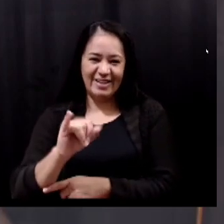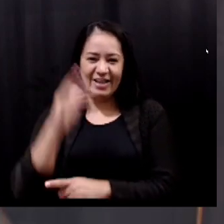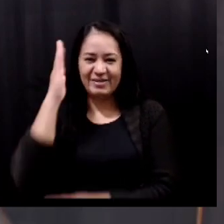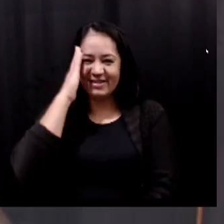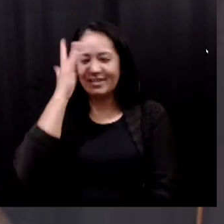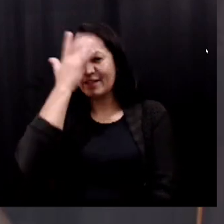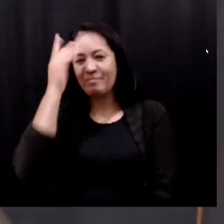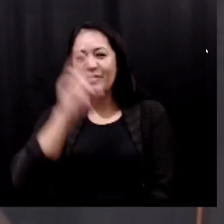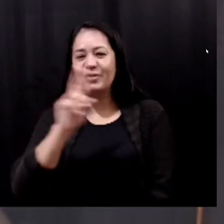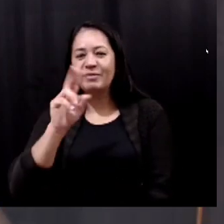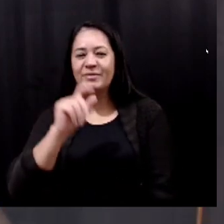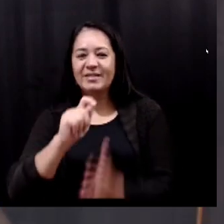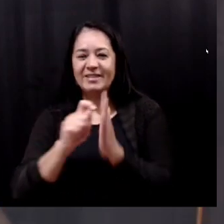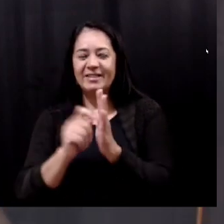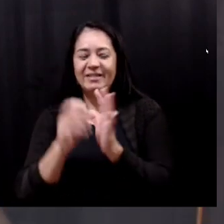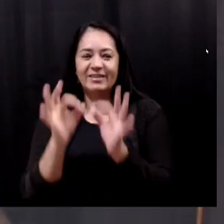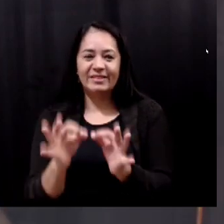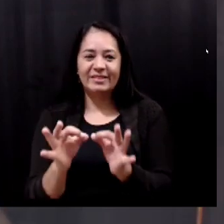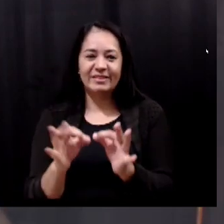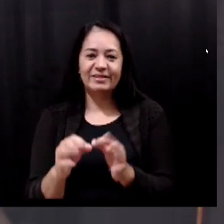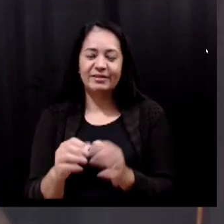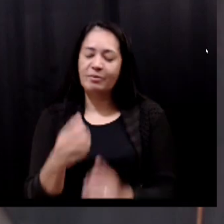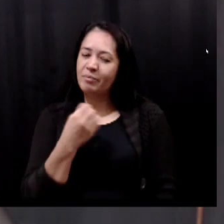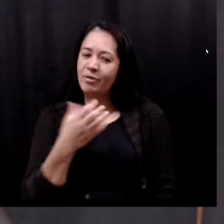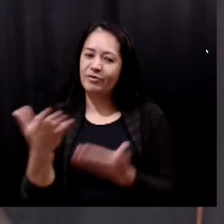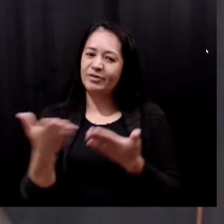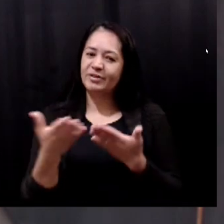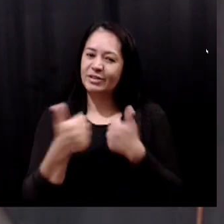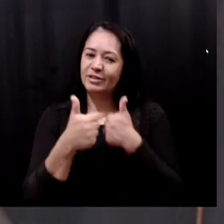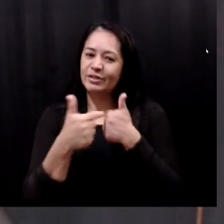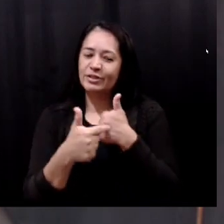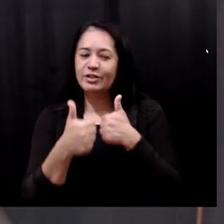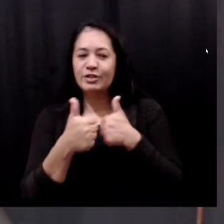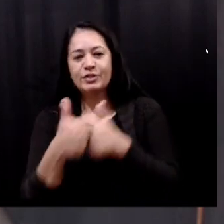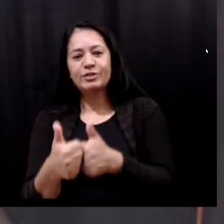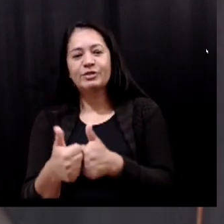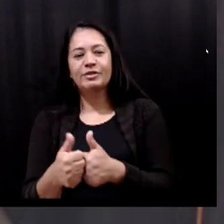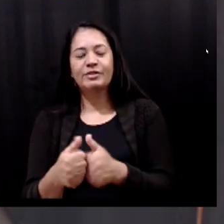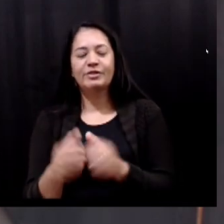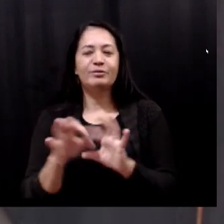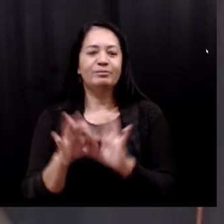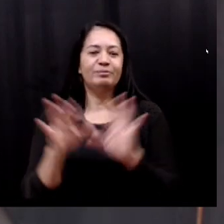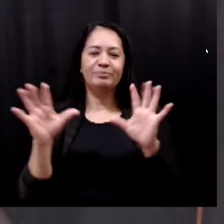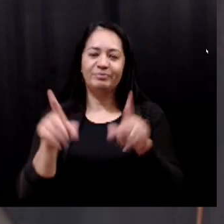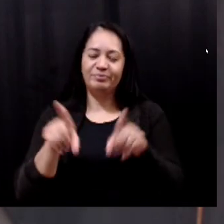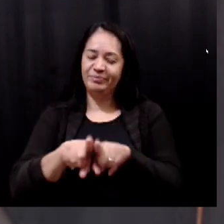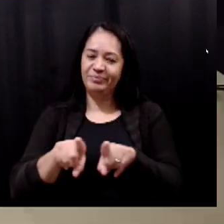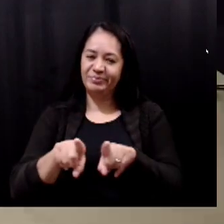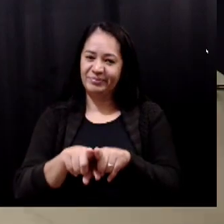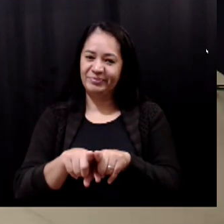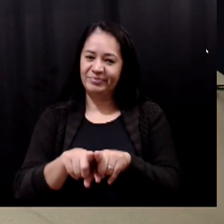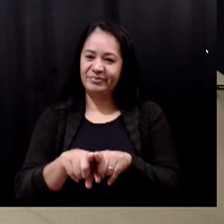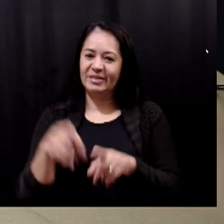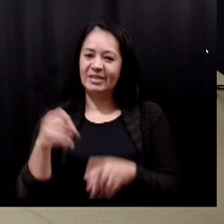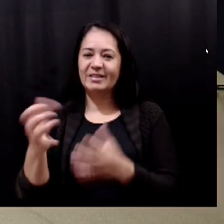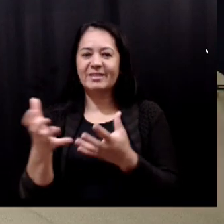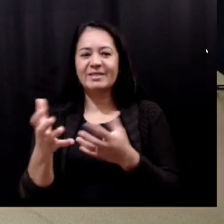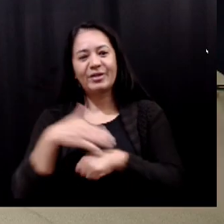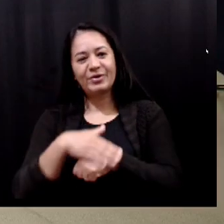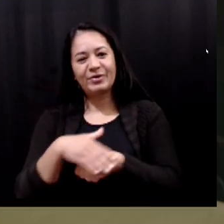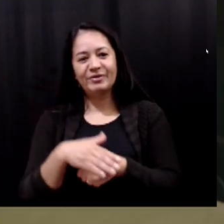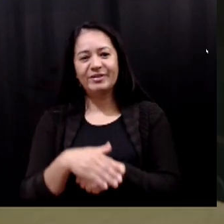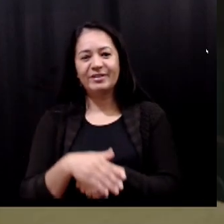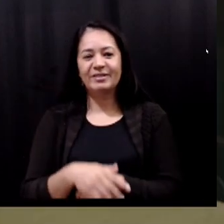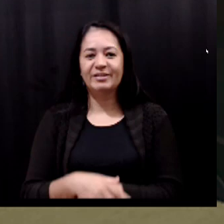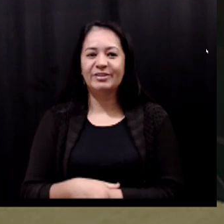tá? Vai ser muito bom vocês nos seguirem, né? E eu estou à disposição também, caso queiram conversar. Gente, vou dar uma super dica para